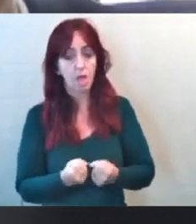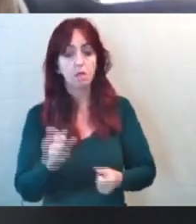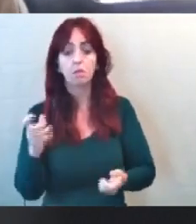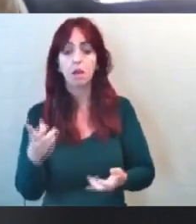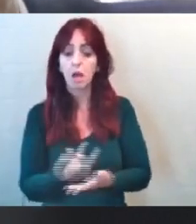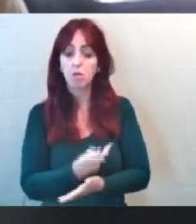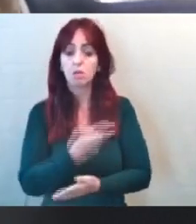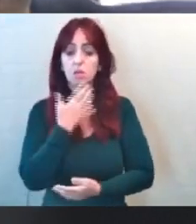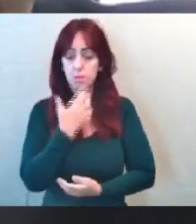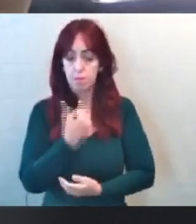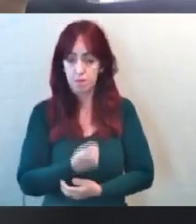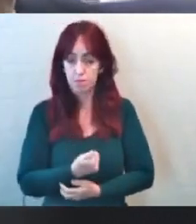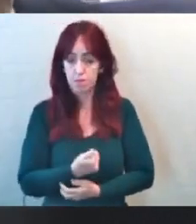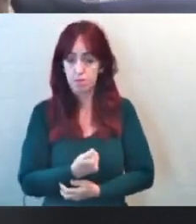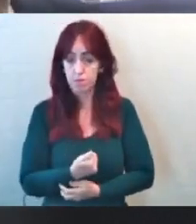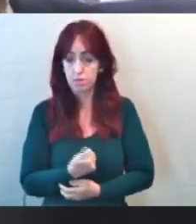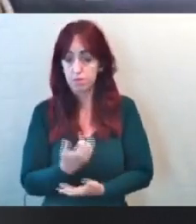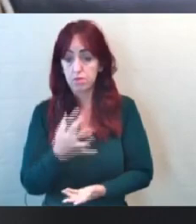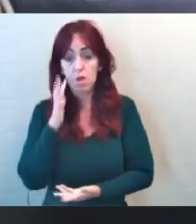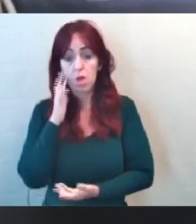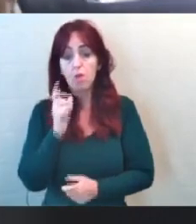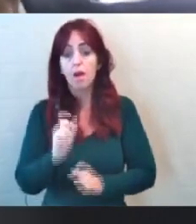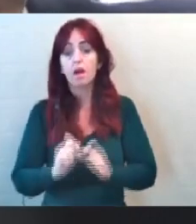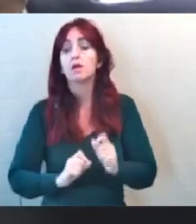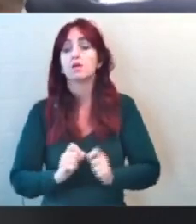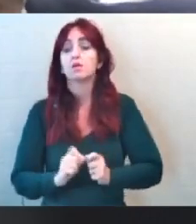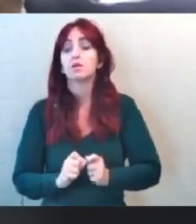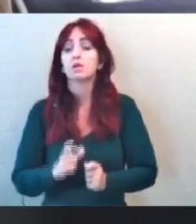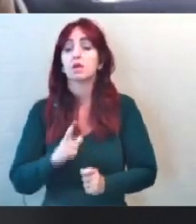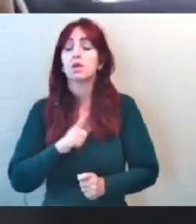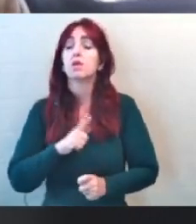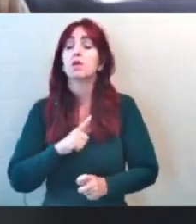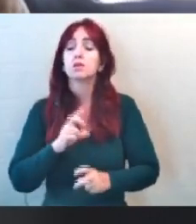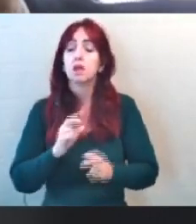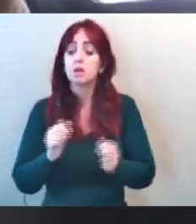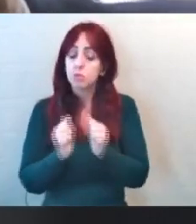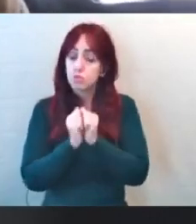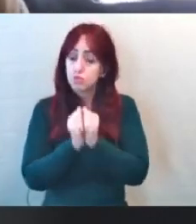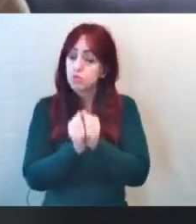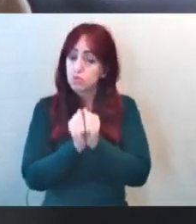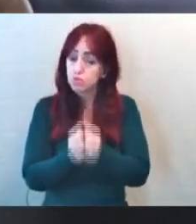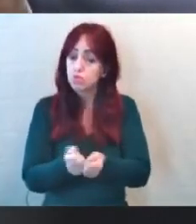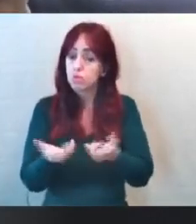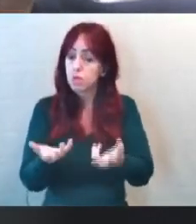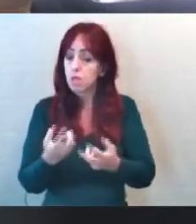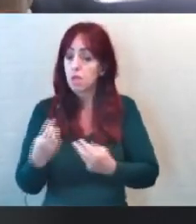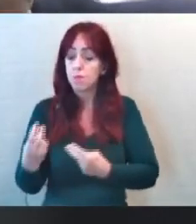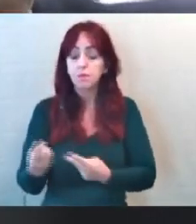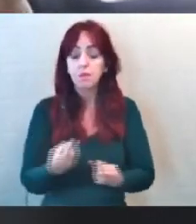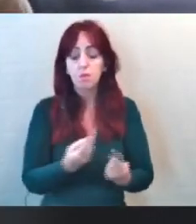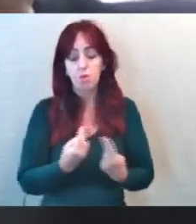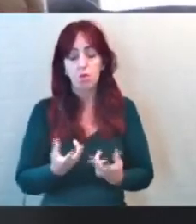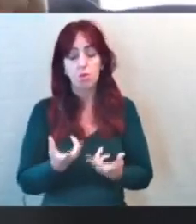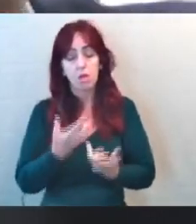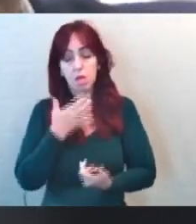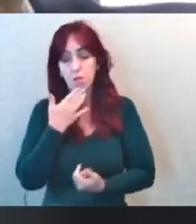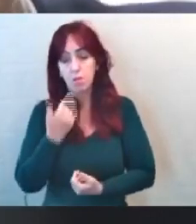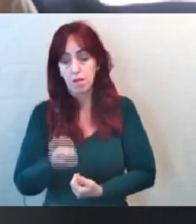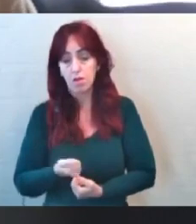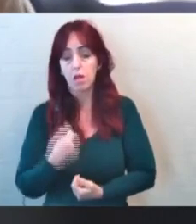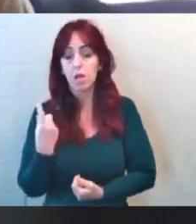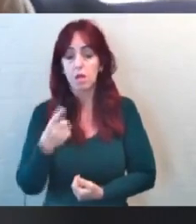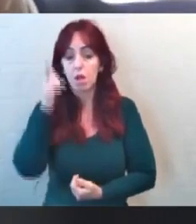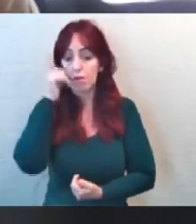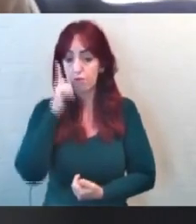melhoria. Eu acho, então, vereador, que nós estamos na mesma página, nós queremos a mesma coisa, nós queremos melhorar e nós